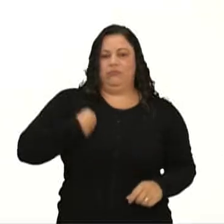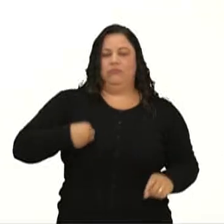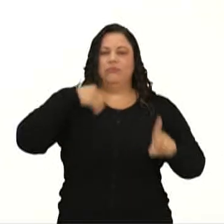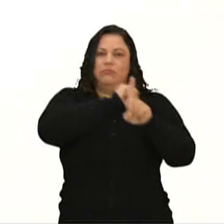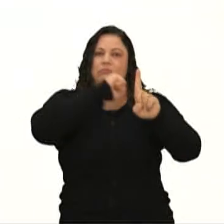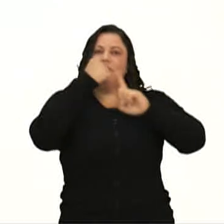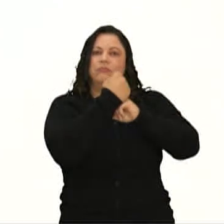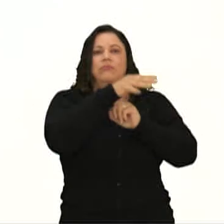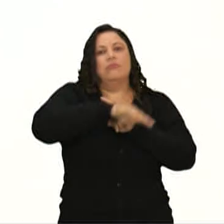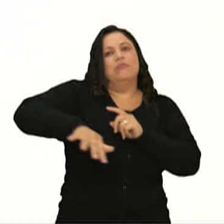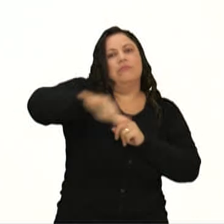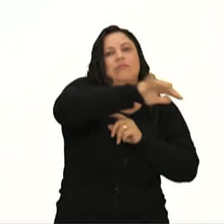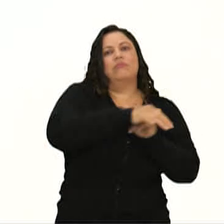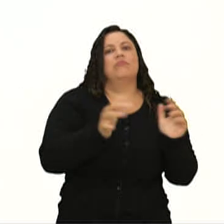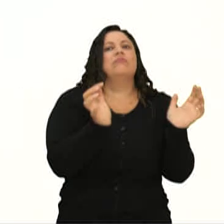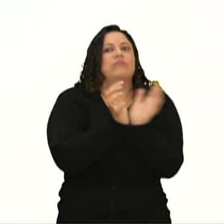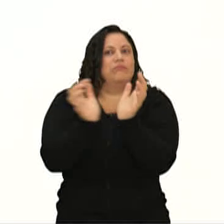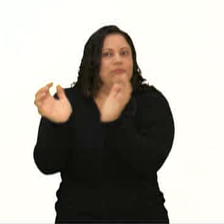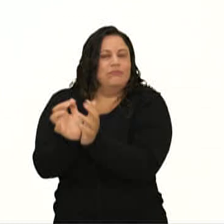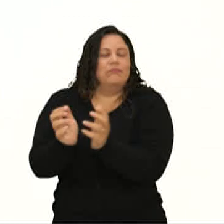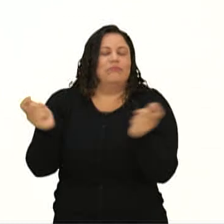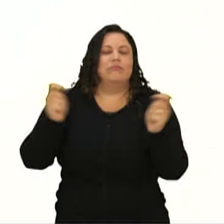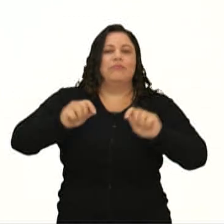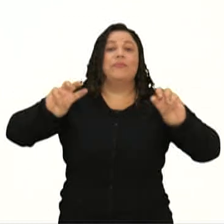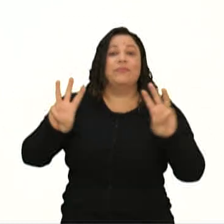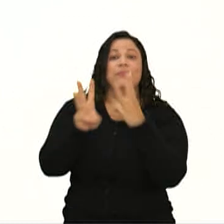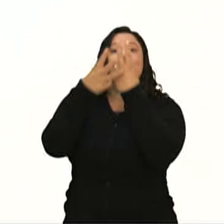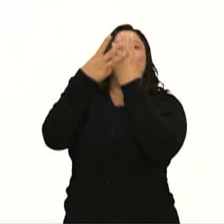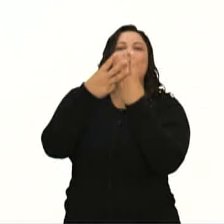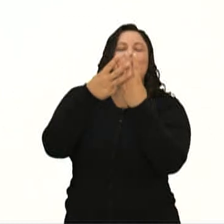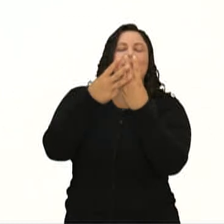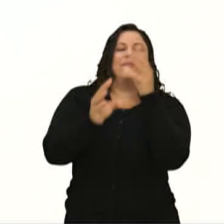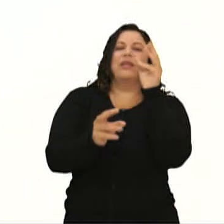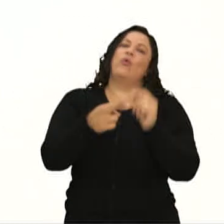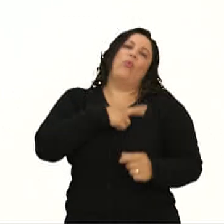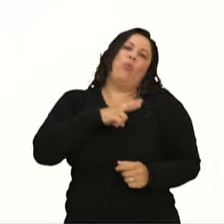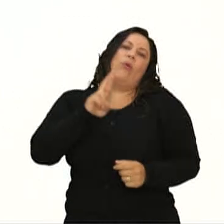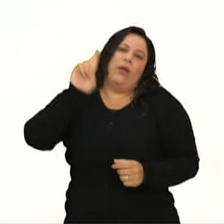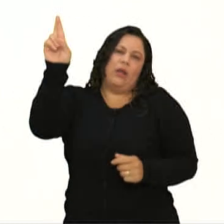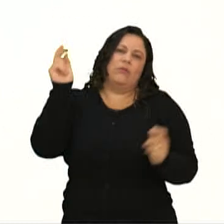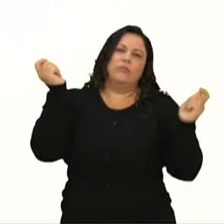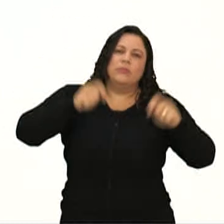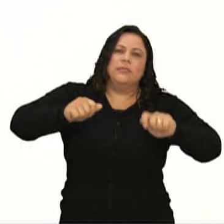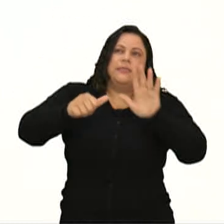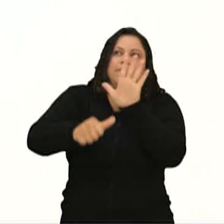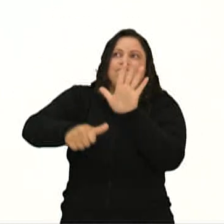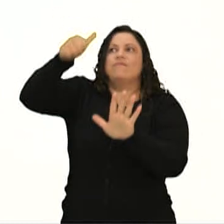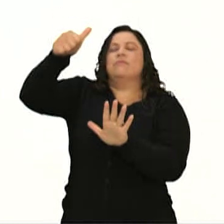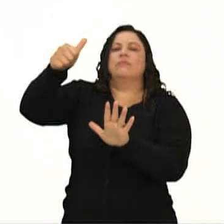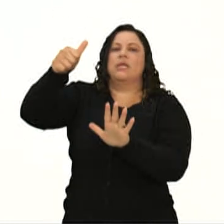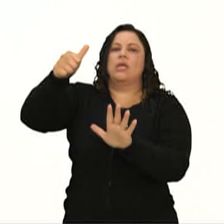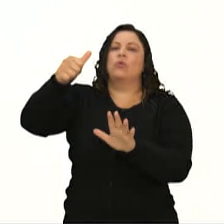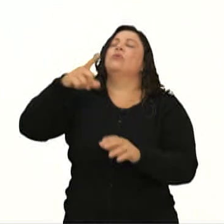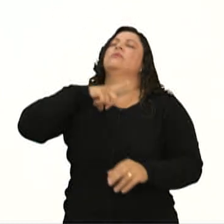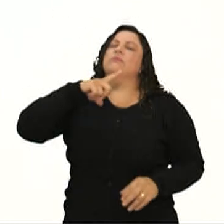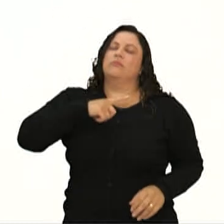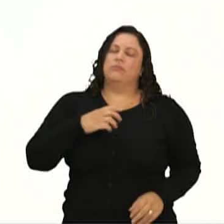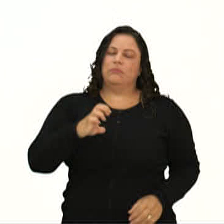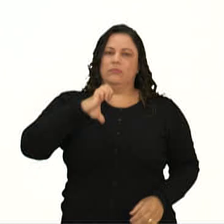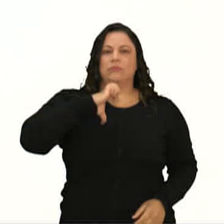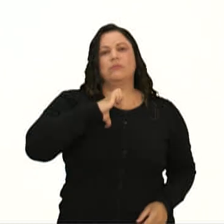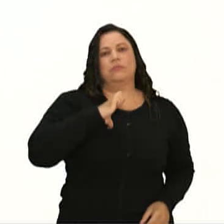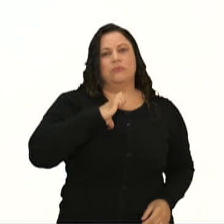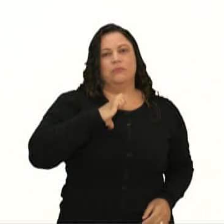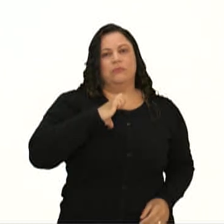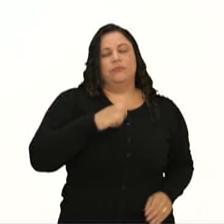judeu ou ser um religioso, o homem precisa, antes de mais nada, ser ético. Esta é a marca que deve